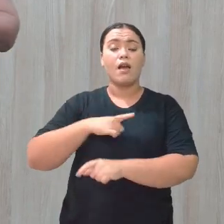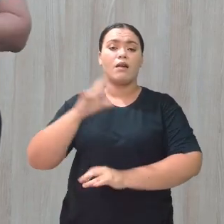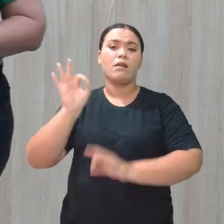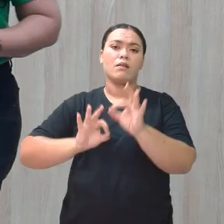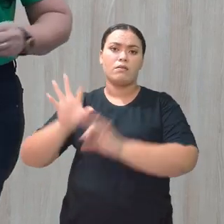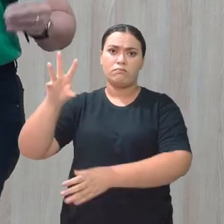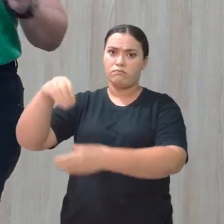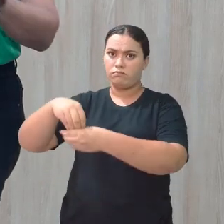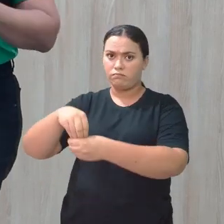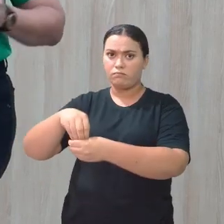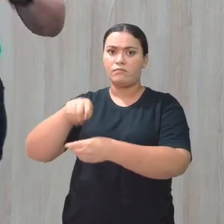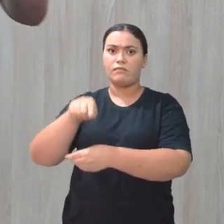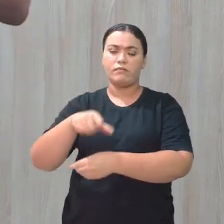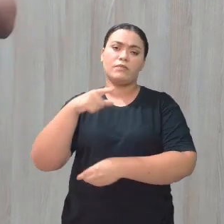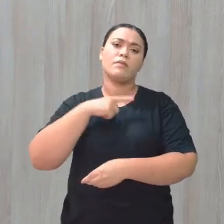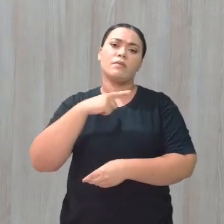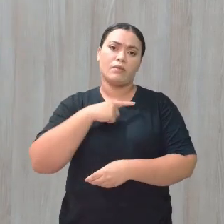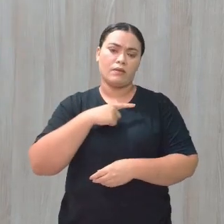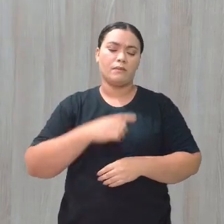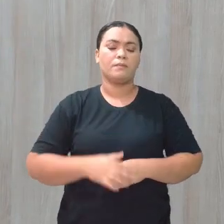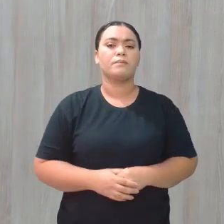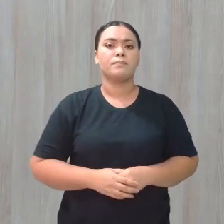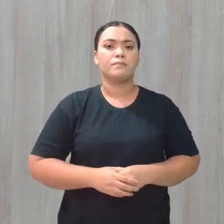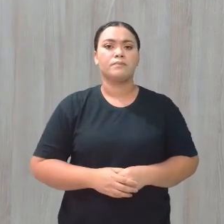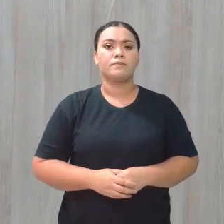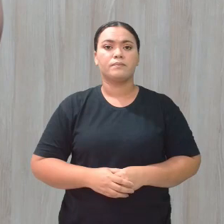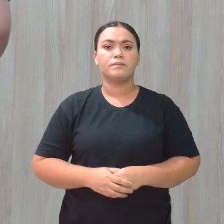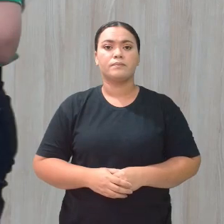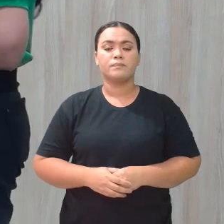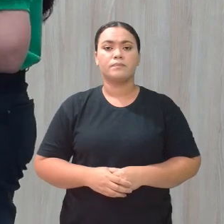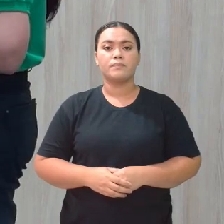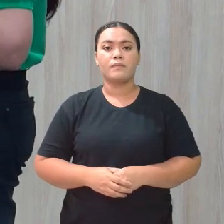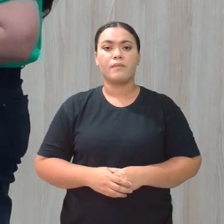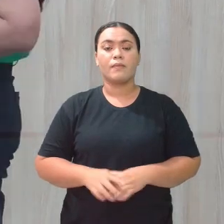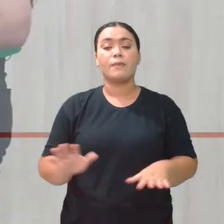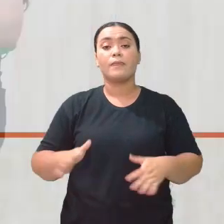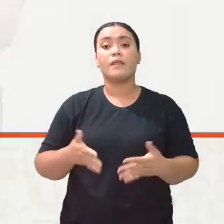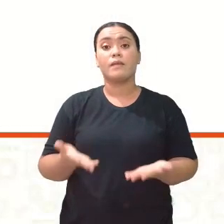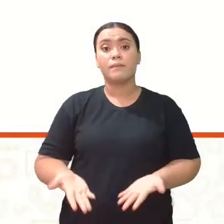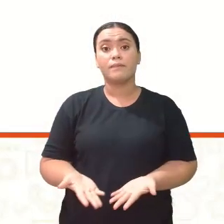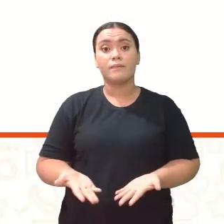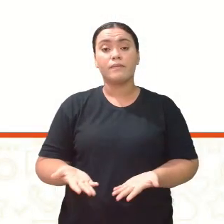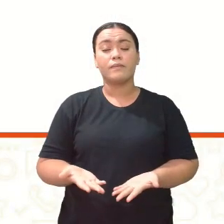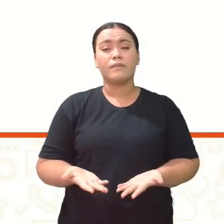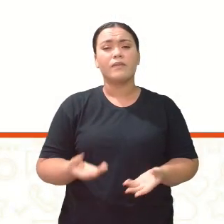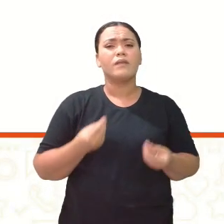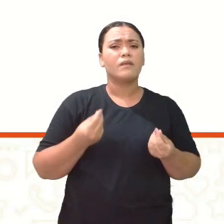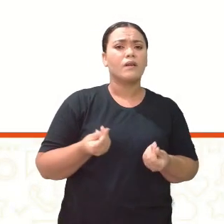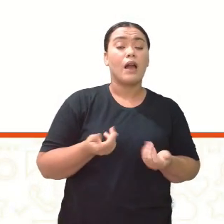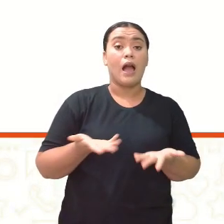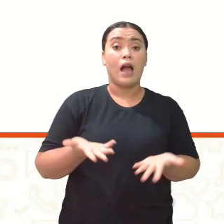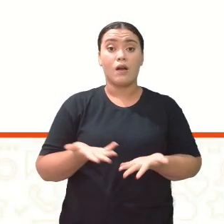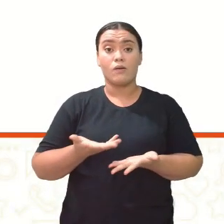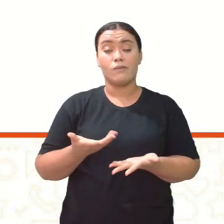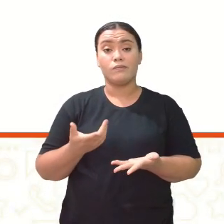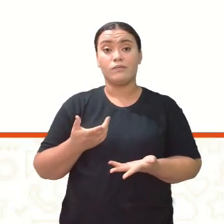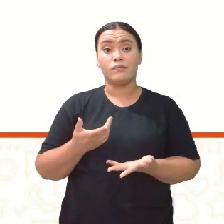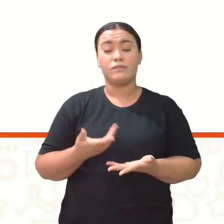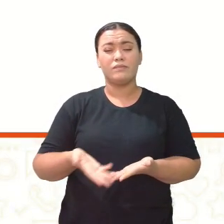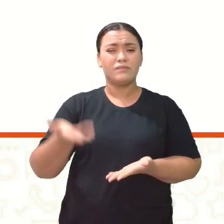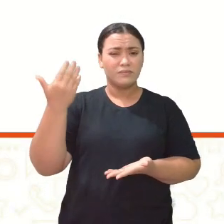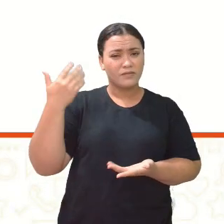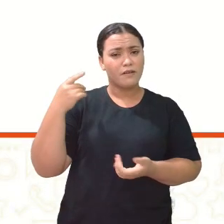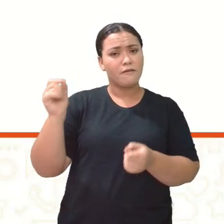organizado na sua forma de organograma, tá? Então, Foi feito